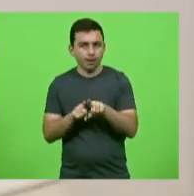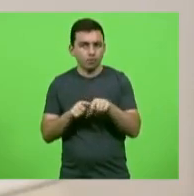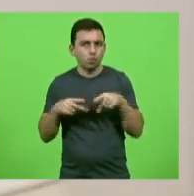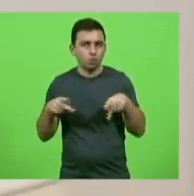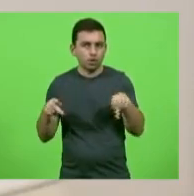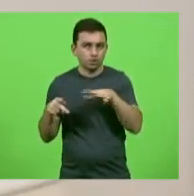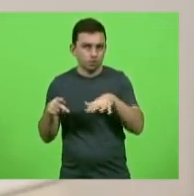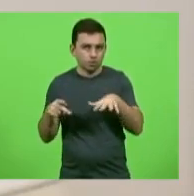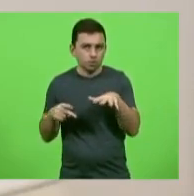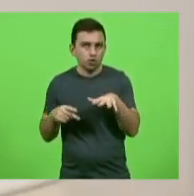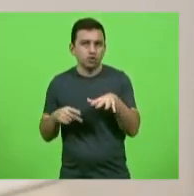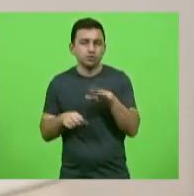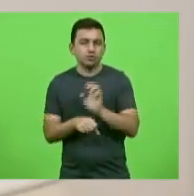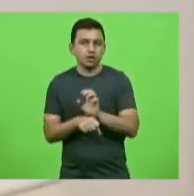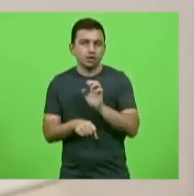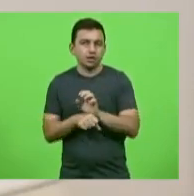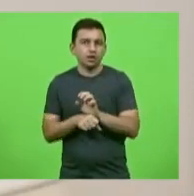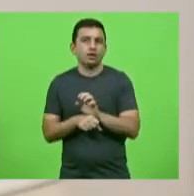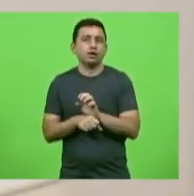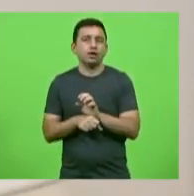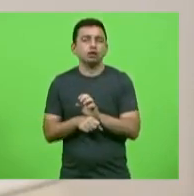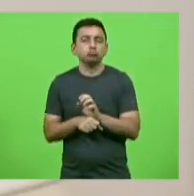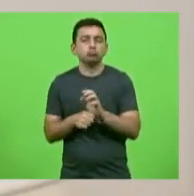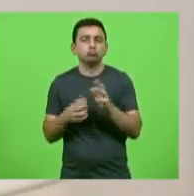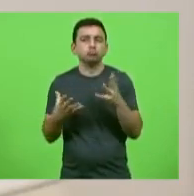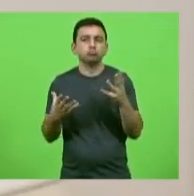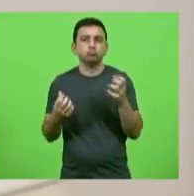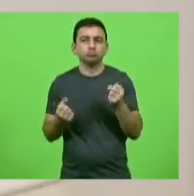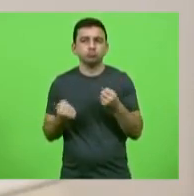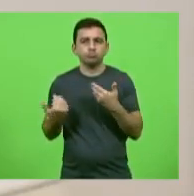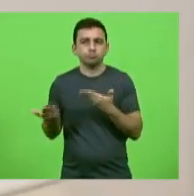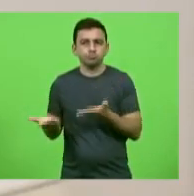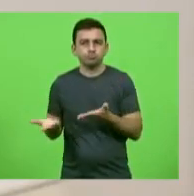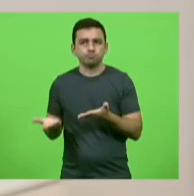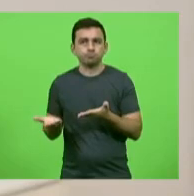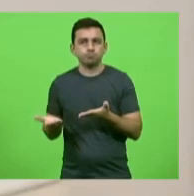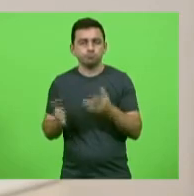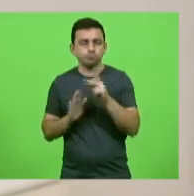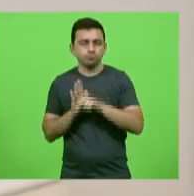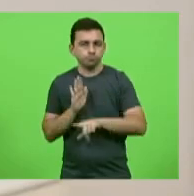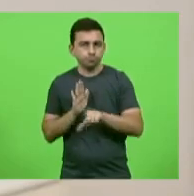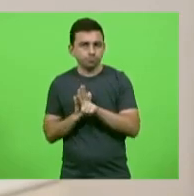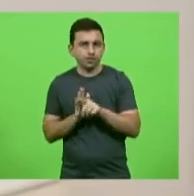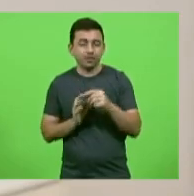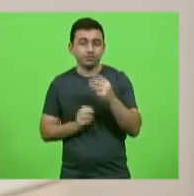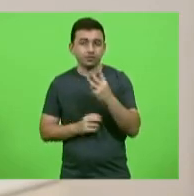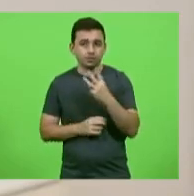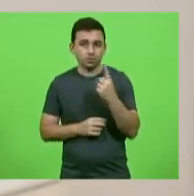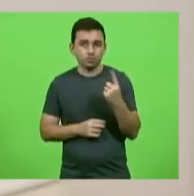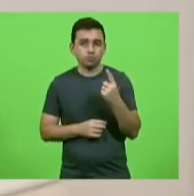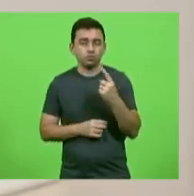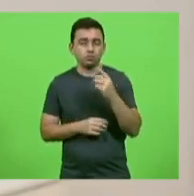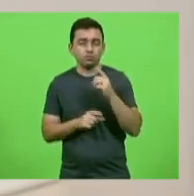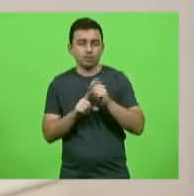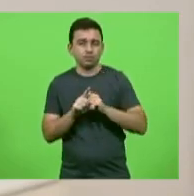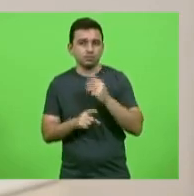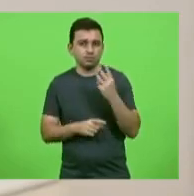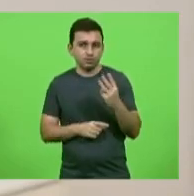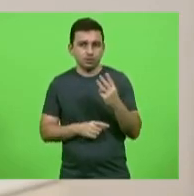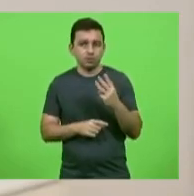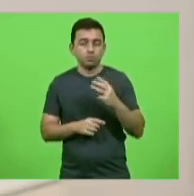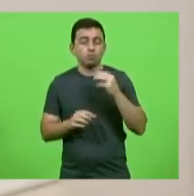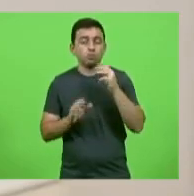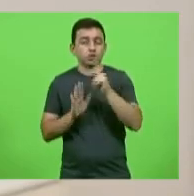Pires, com os termos desse projeto de lei. Na sequência, em 31/3/2020, esse projeto de lei